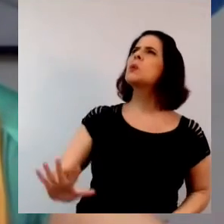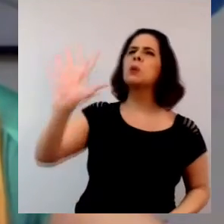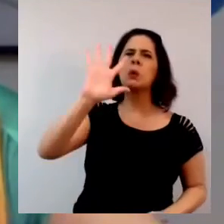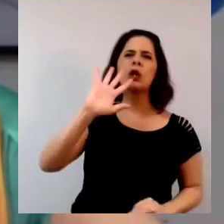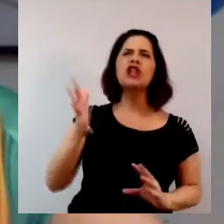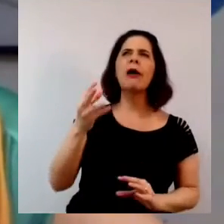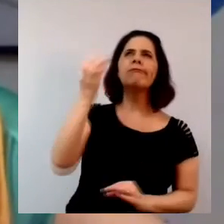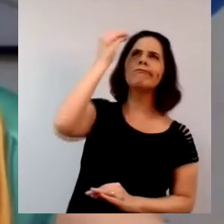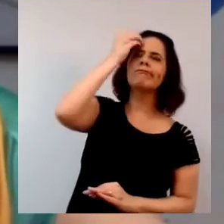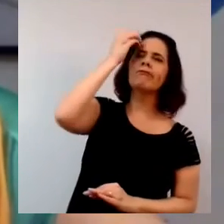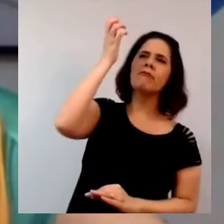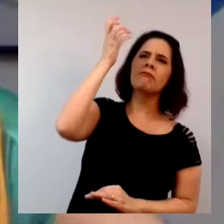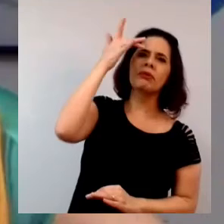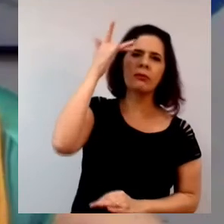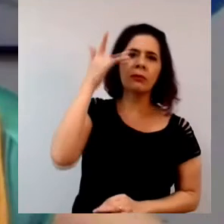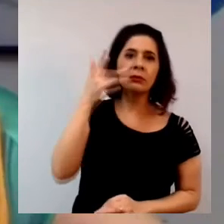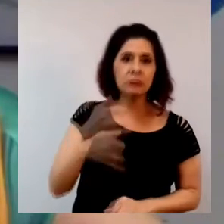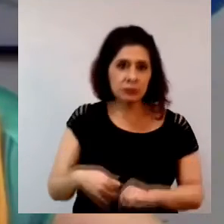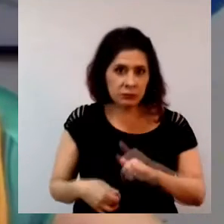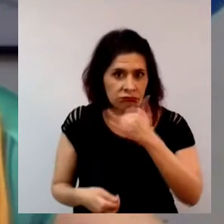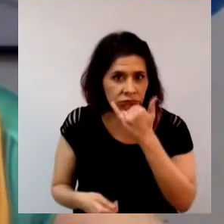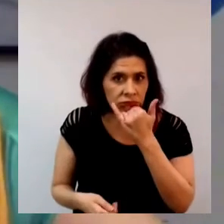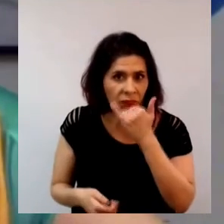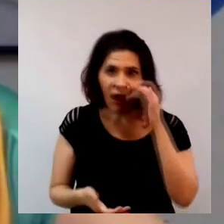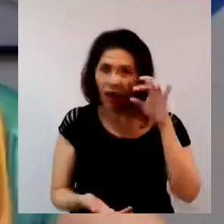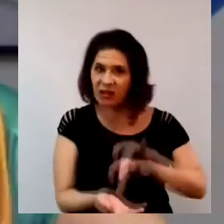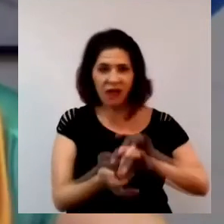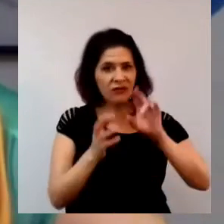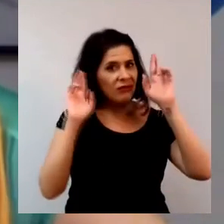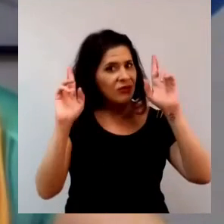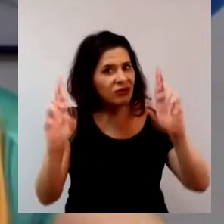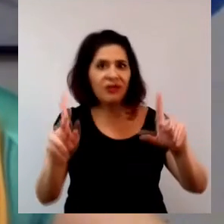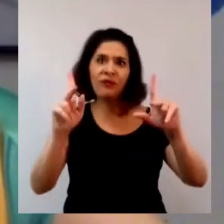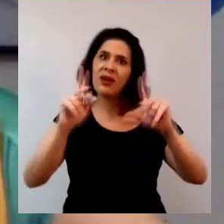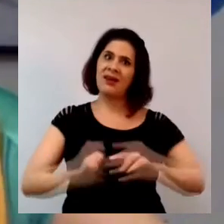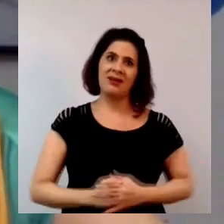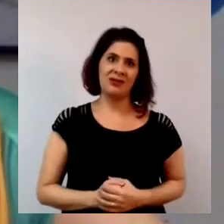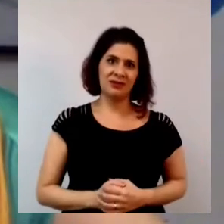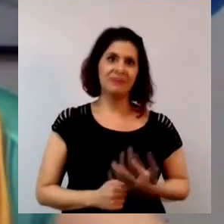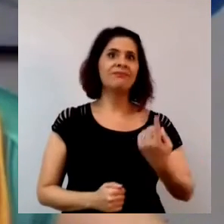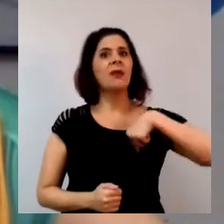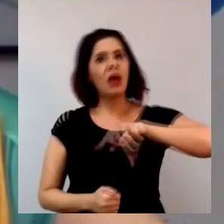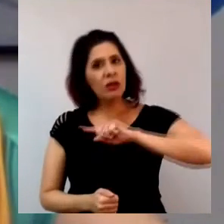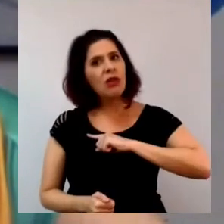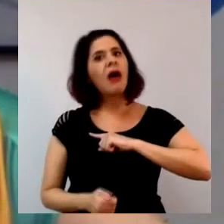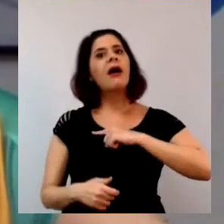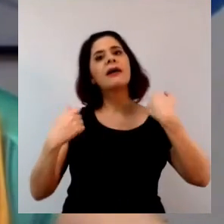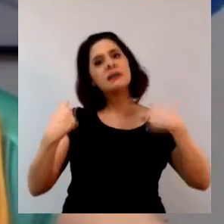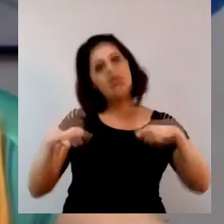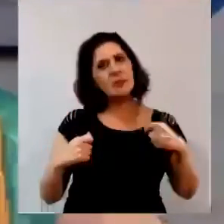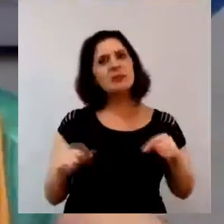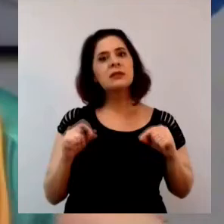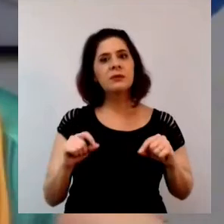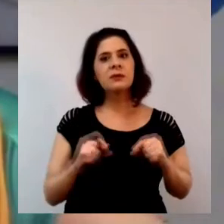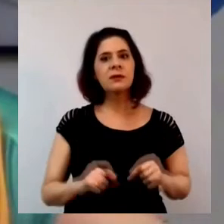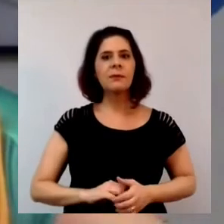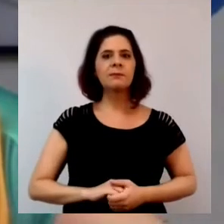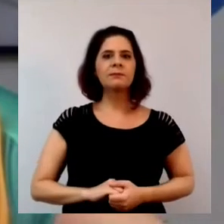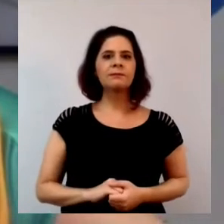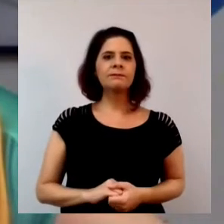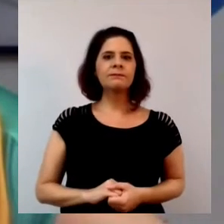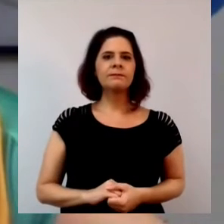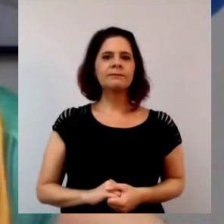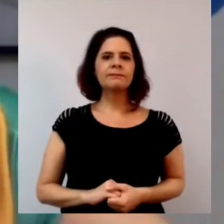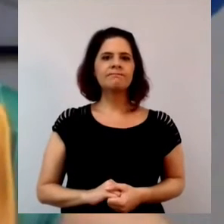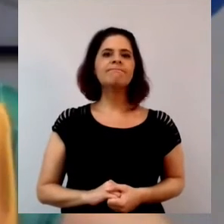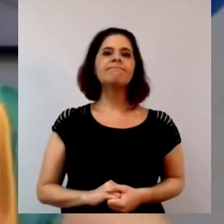mais complexa do que isso, eu acho que a gente está partindo para um mercado que compreende que não existe uma